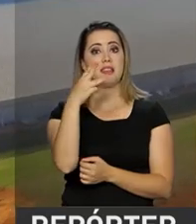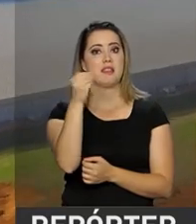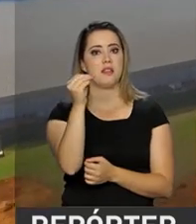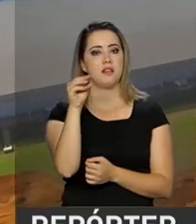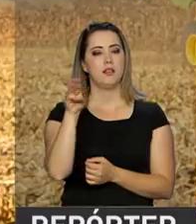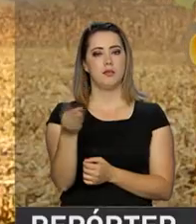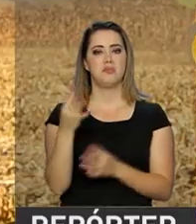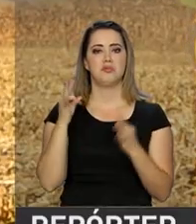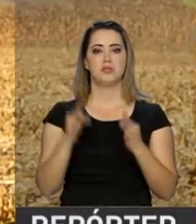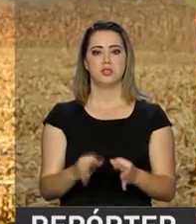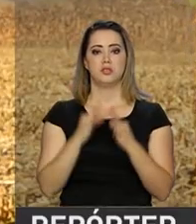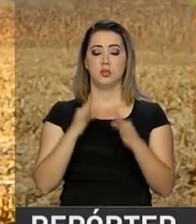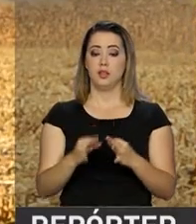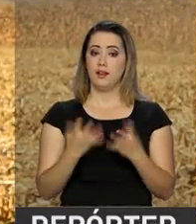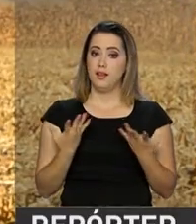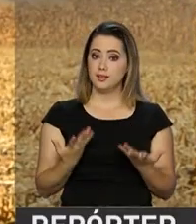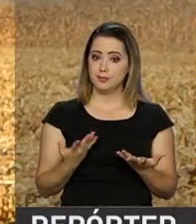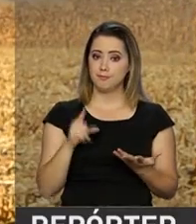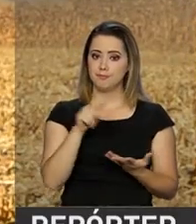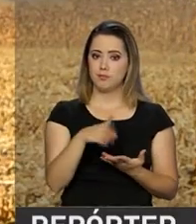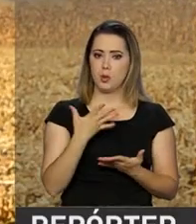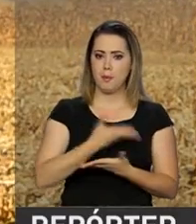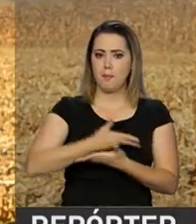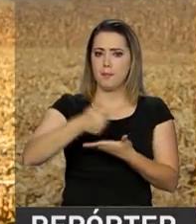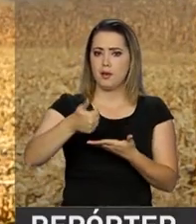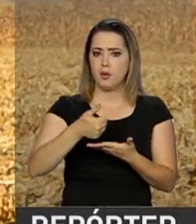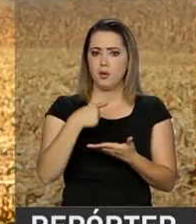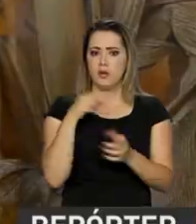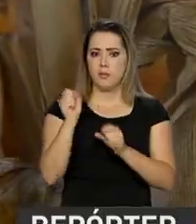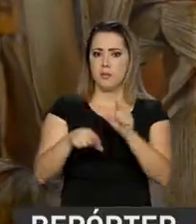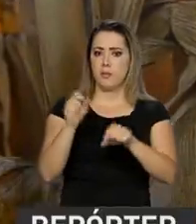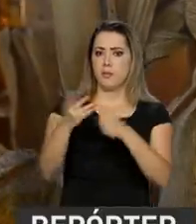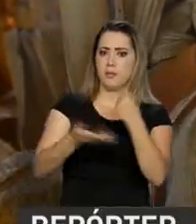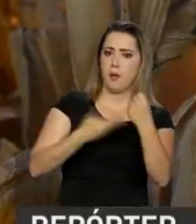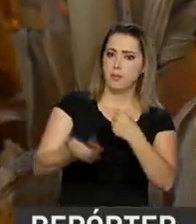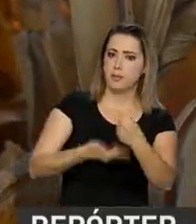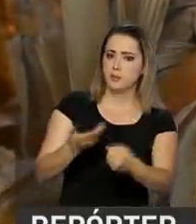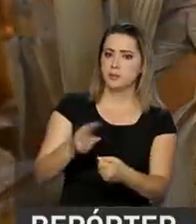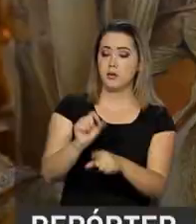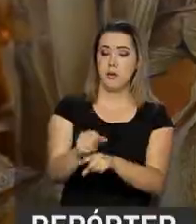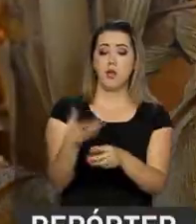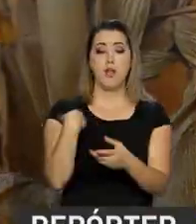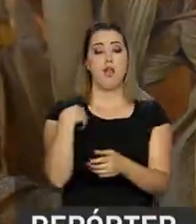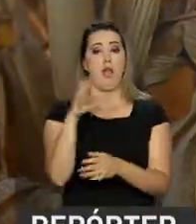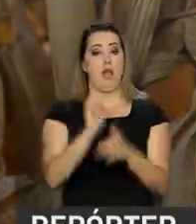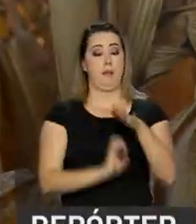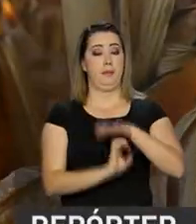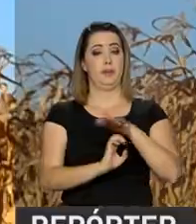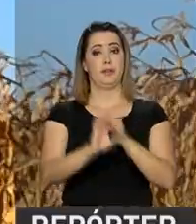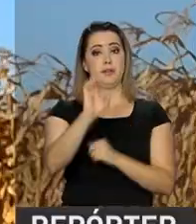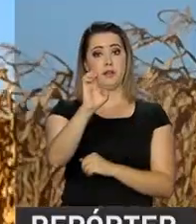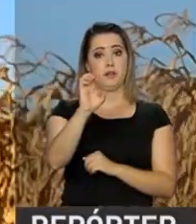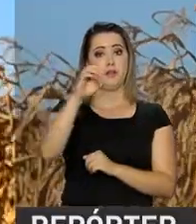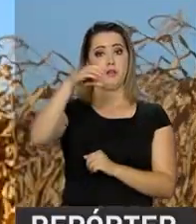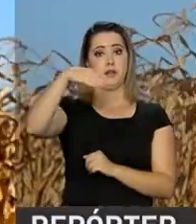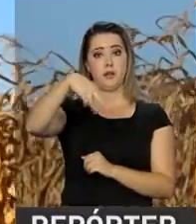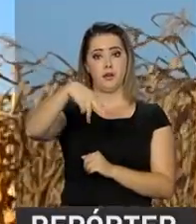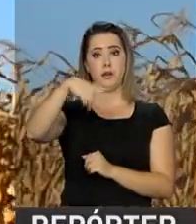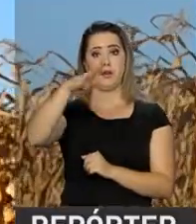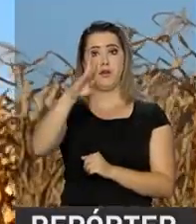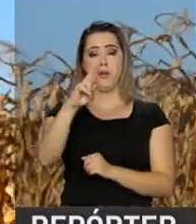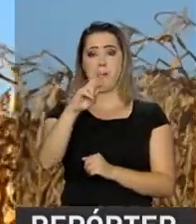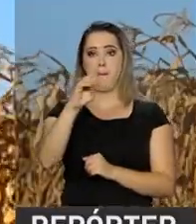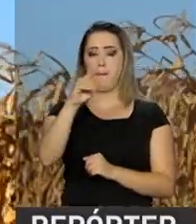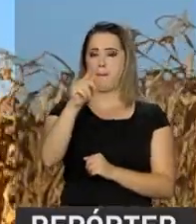toneladas para tornar a produção de milho economicamente mais viável a Embrapa pesquisa meios de produzir no país os insumos e